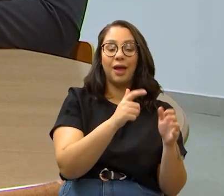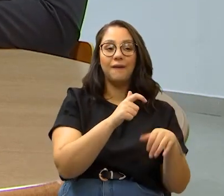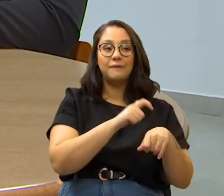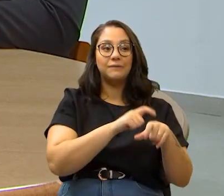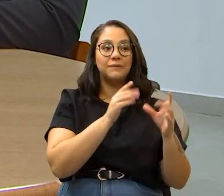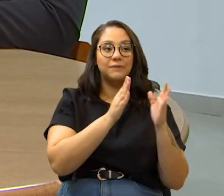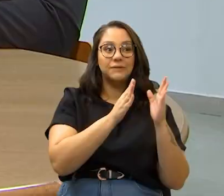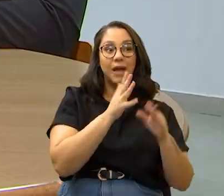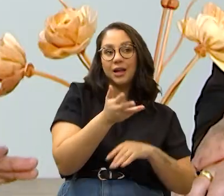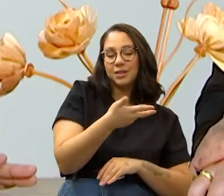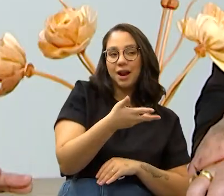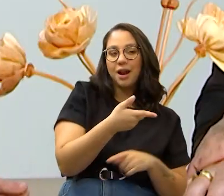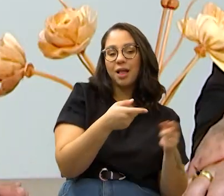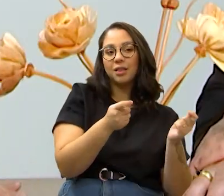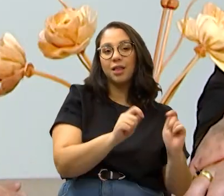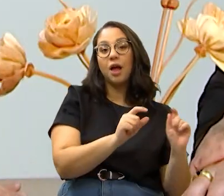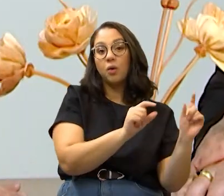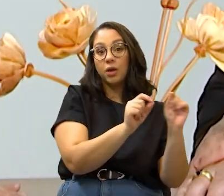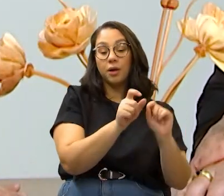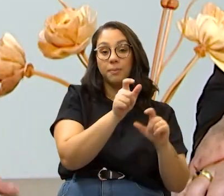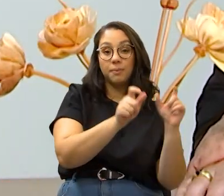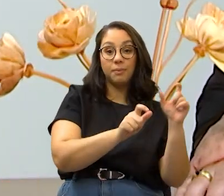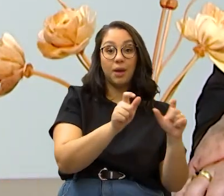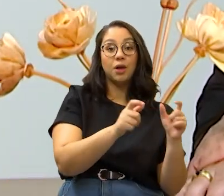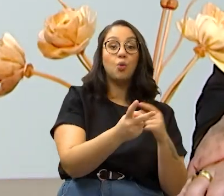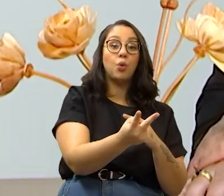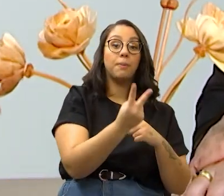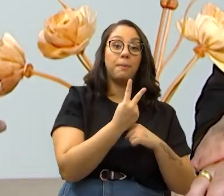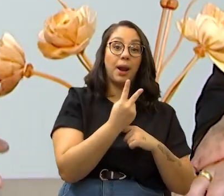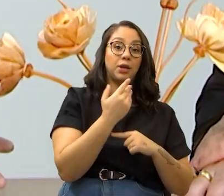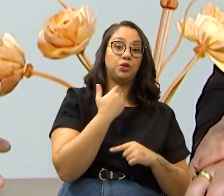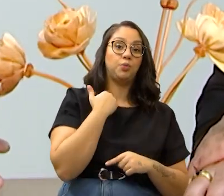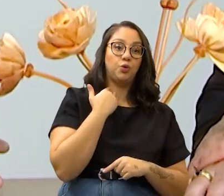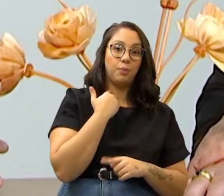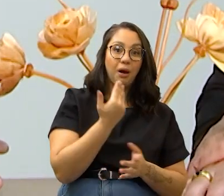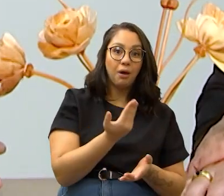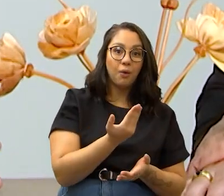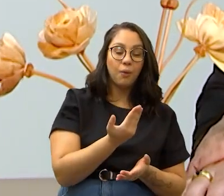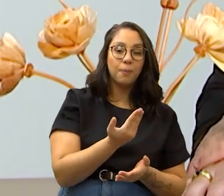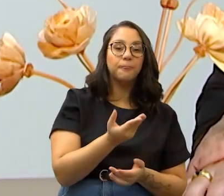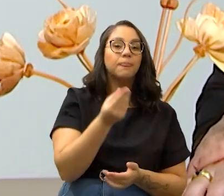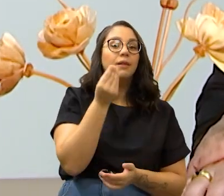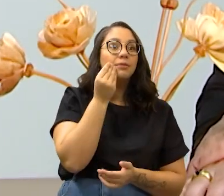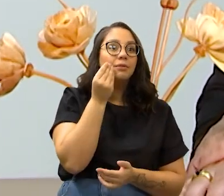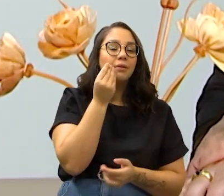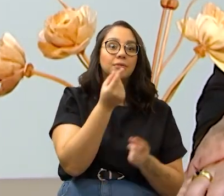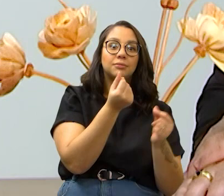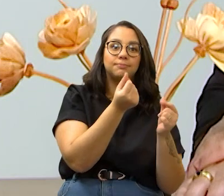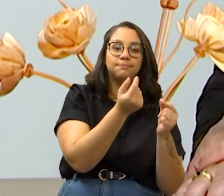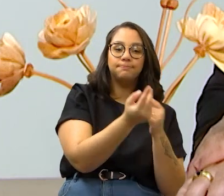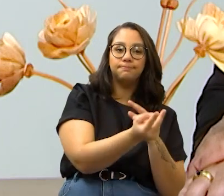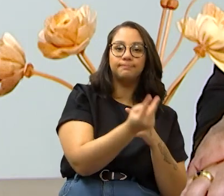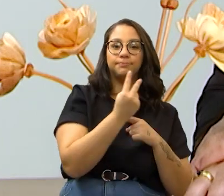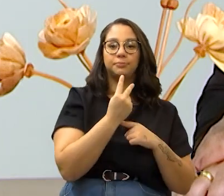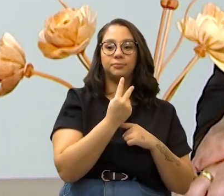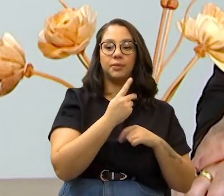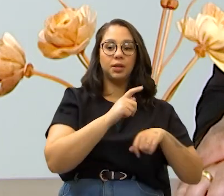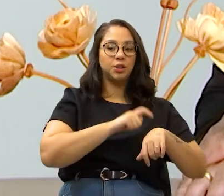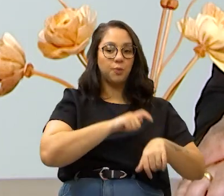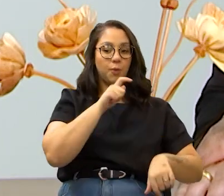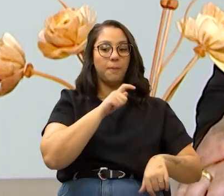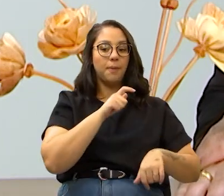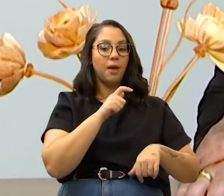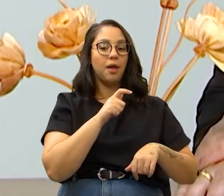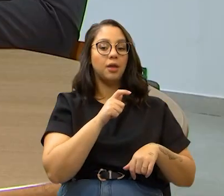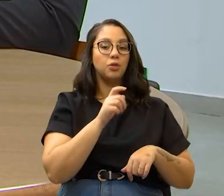acelerar esse processo. Será que vale a pena, por exemplo, o casal fazer um empréstimo para tentar adiantar